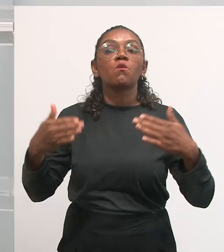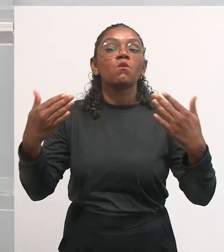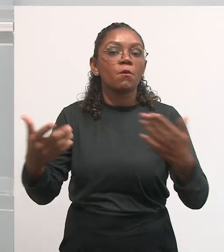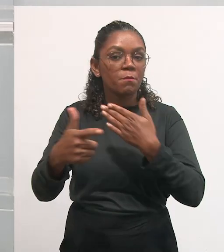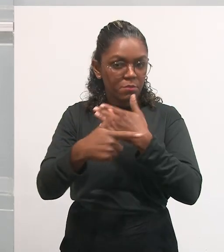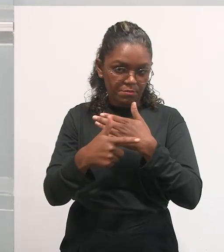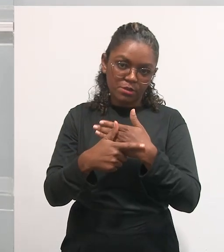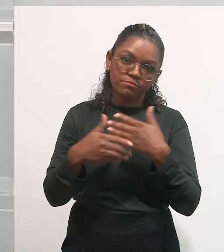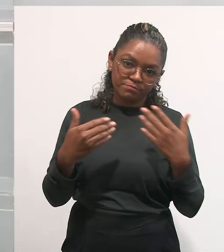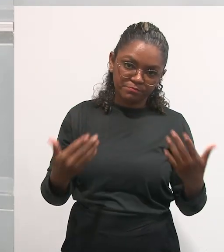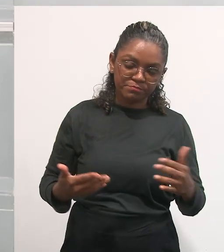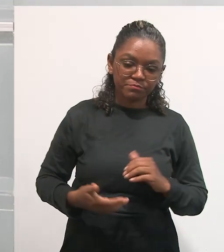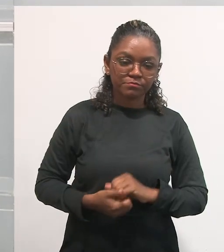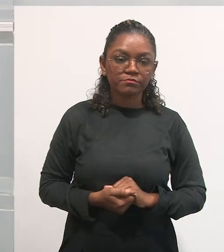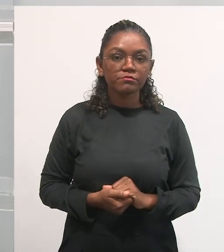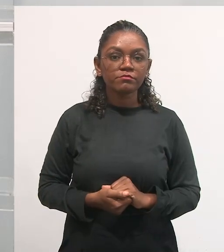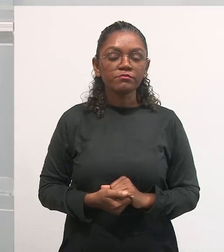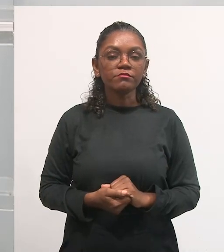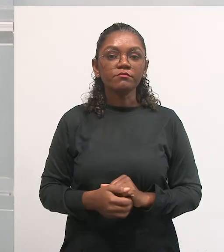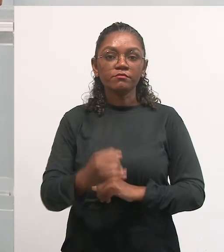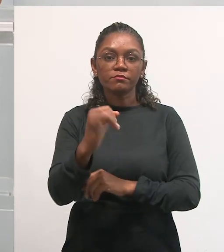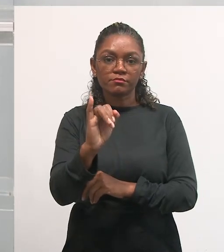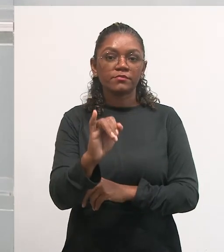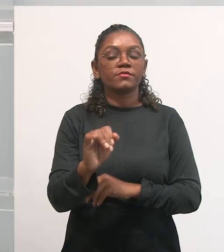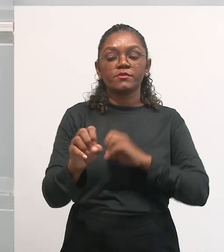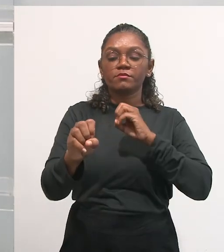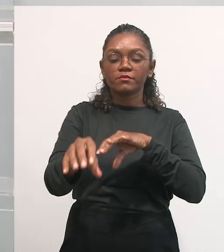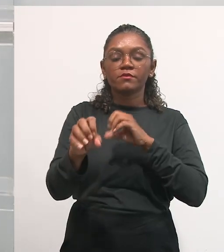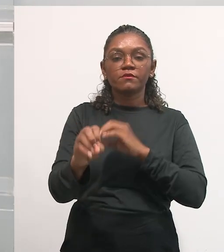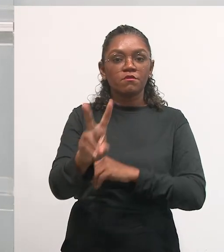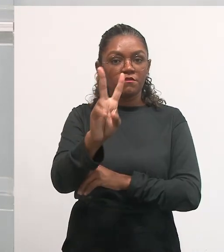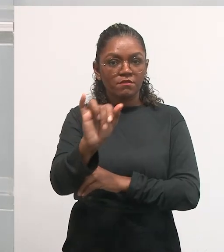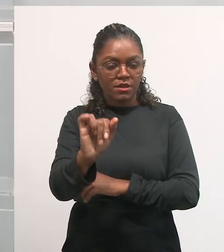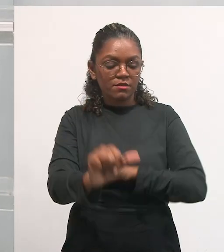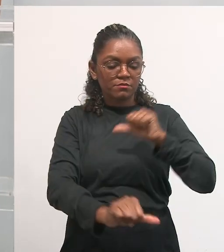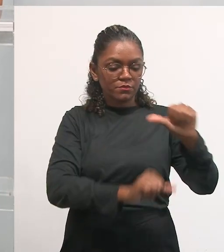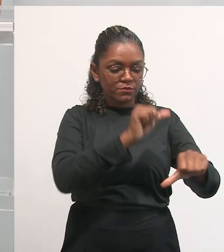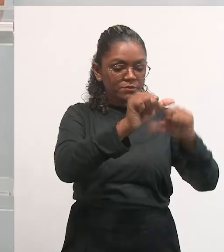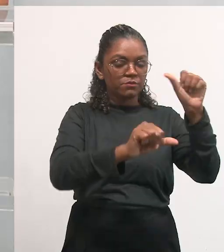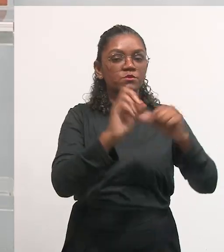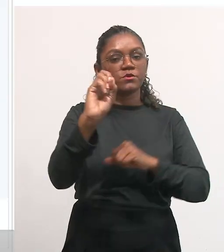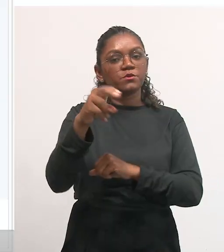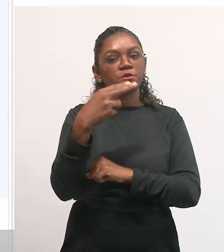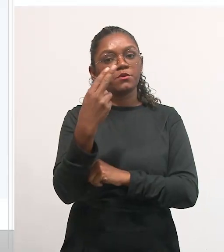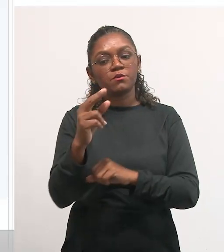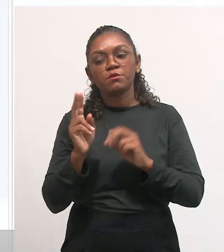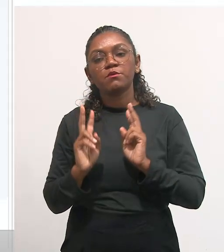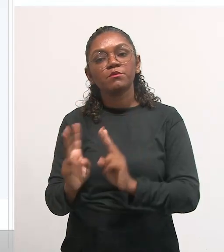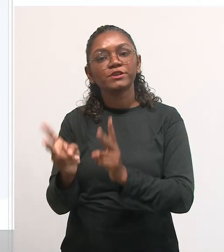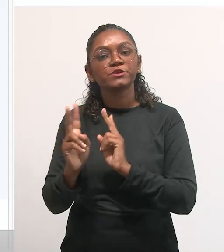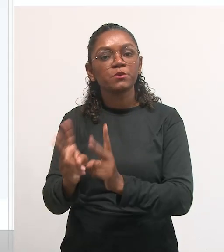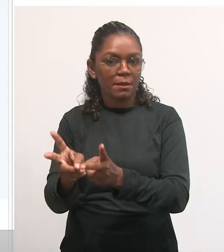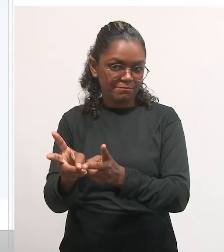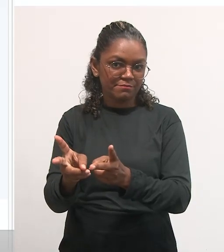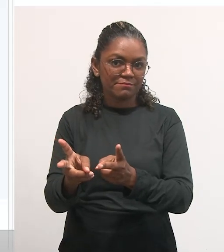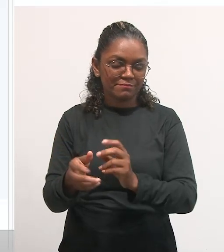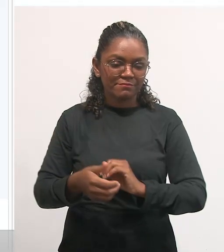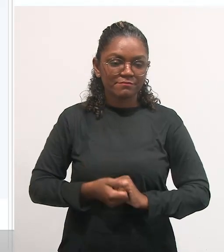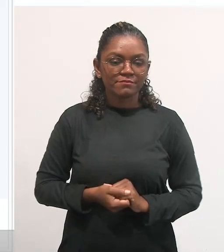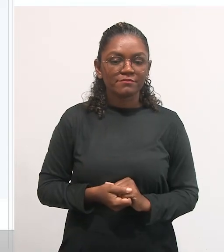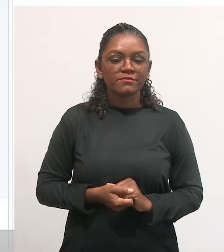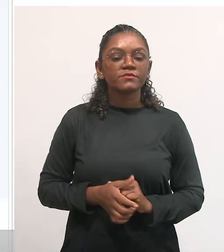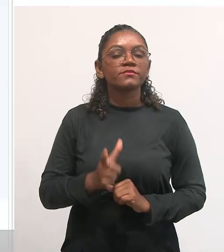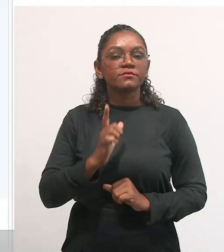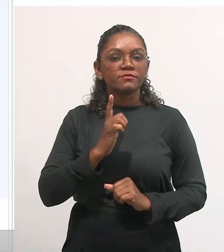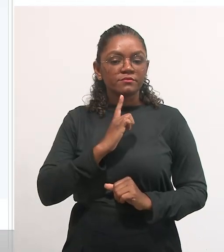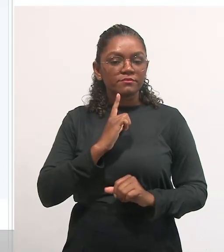a se a educação vai servir para ter ou para transformar mais adiante ele coloca né uma definição de